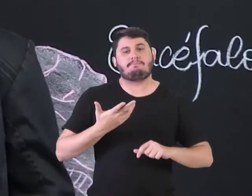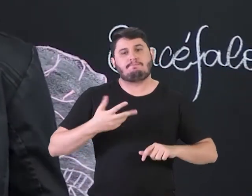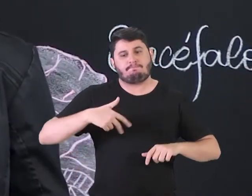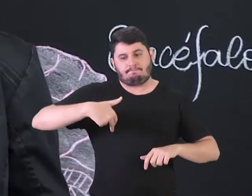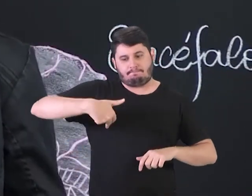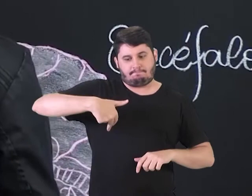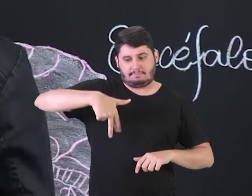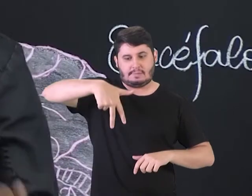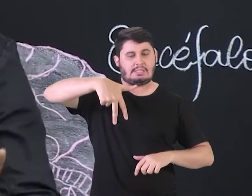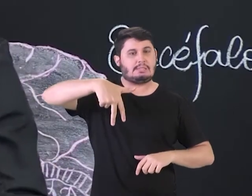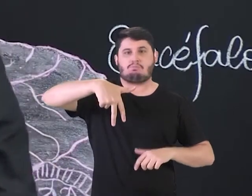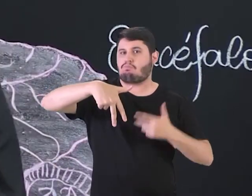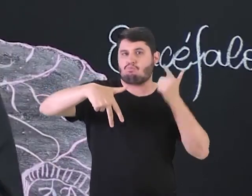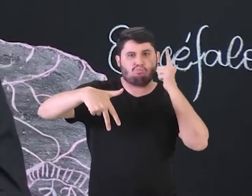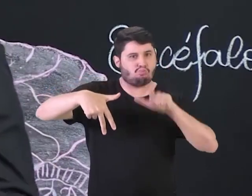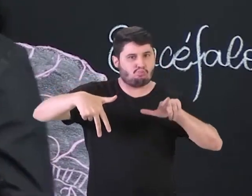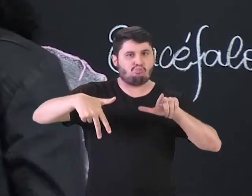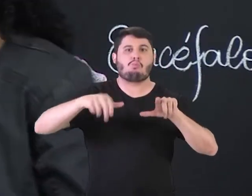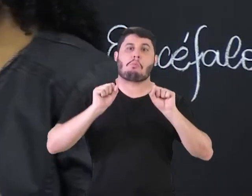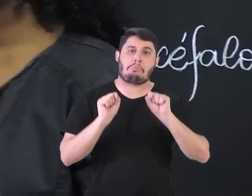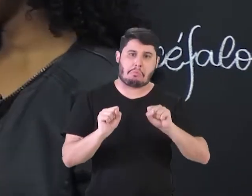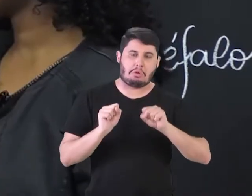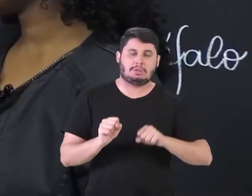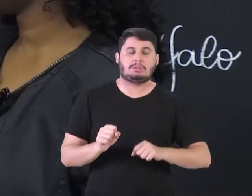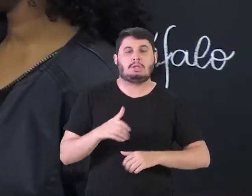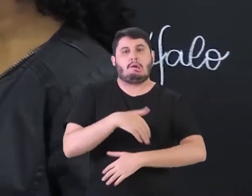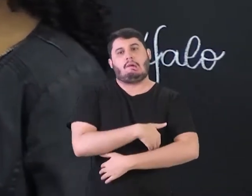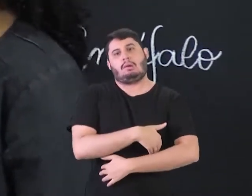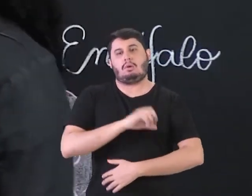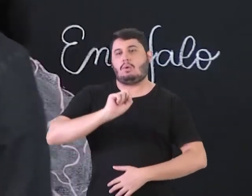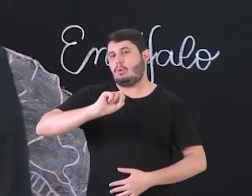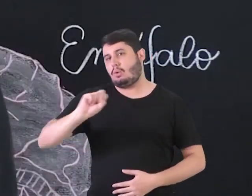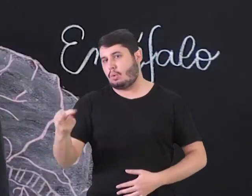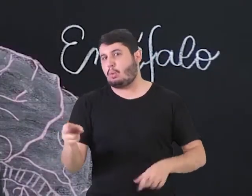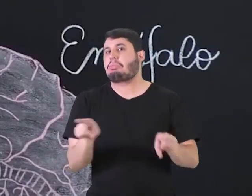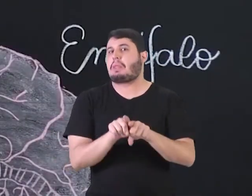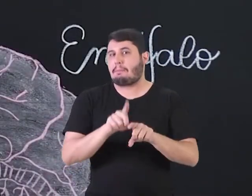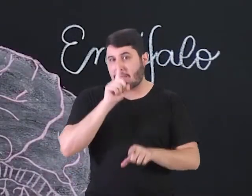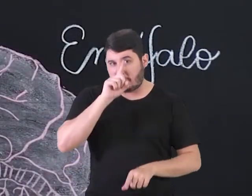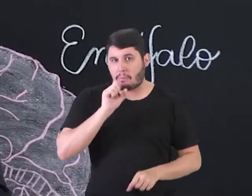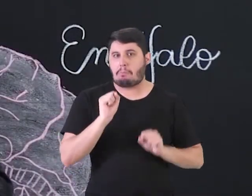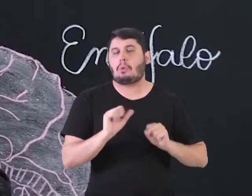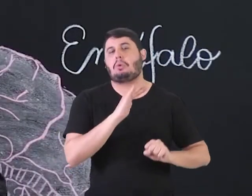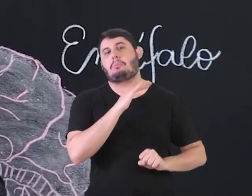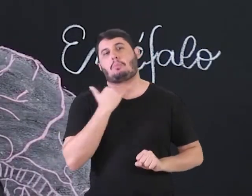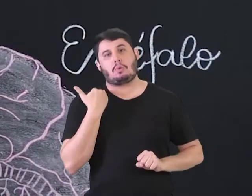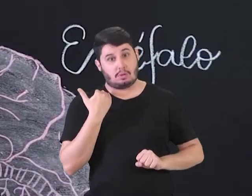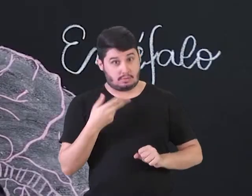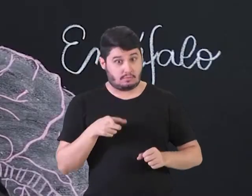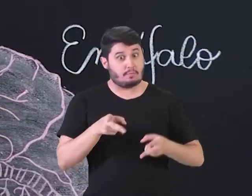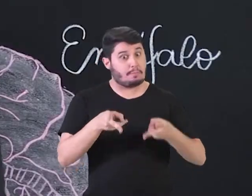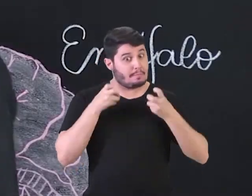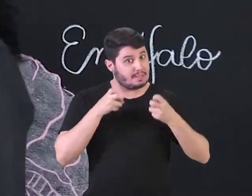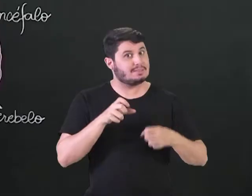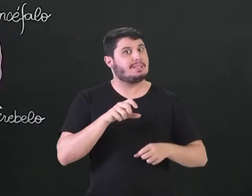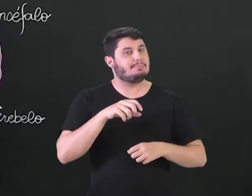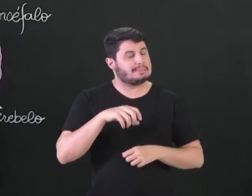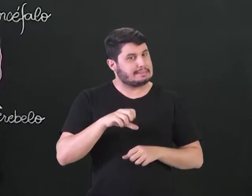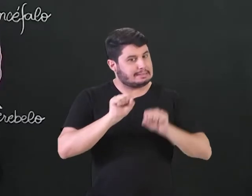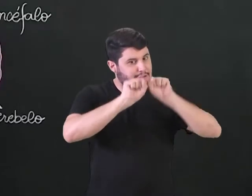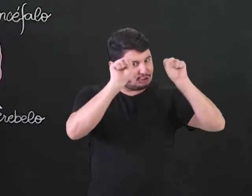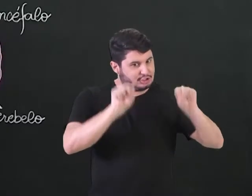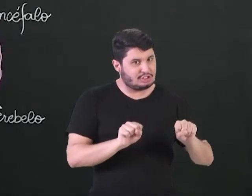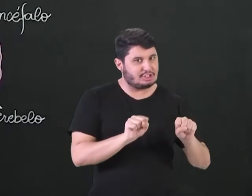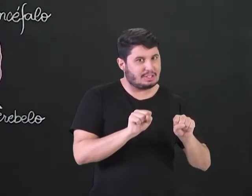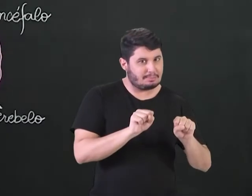tetraplégica ou até morrer. Para você ver como é importante o sistema nervoso central e também o periférico. O sistema